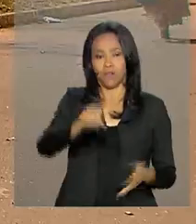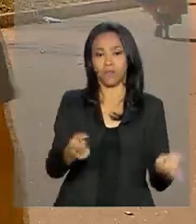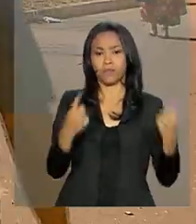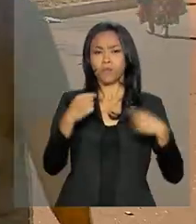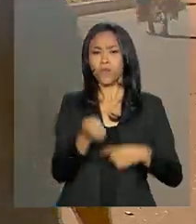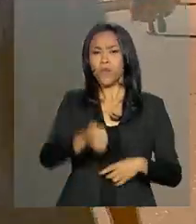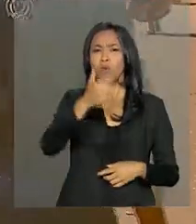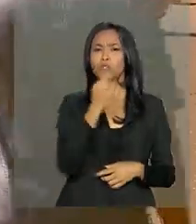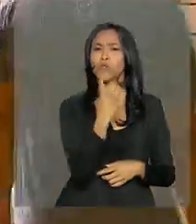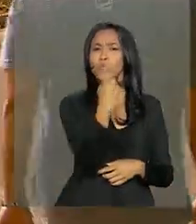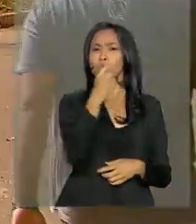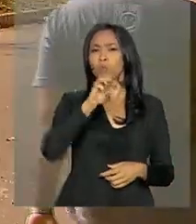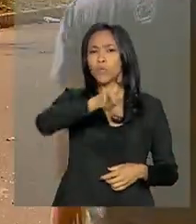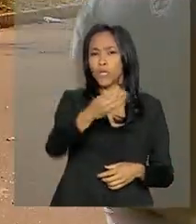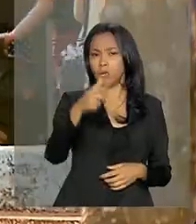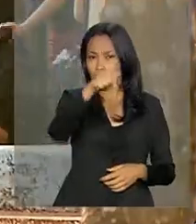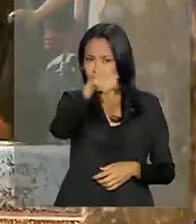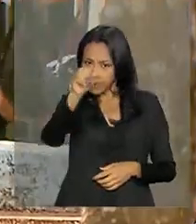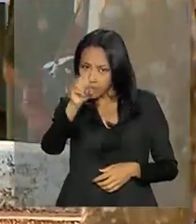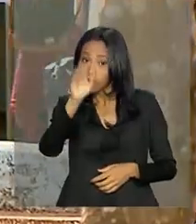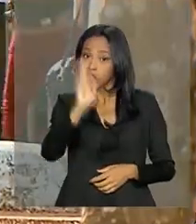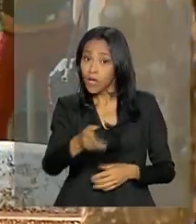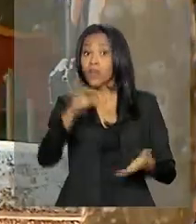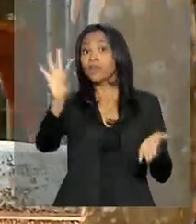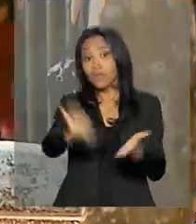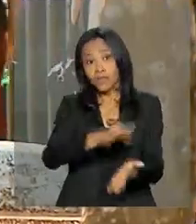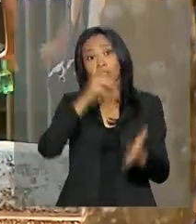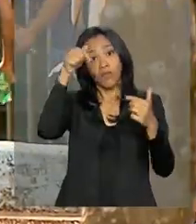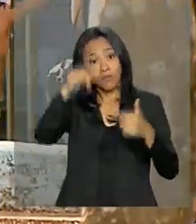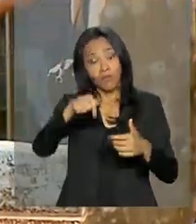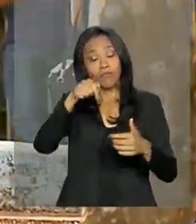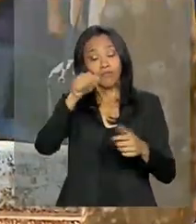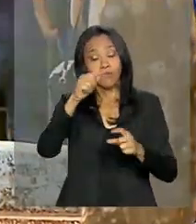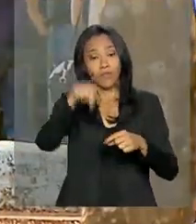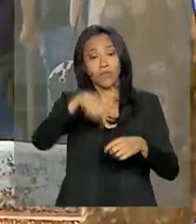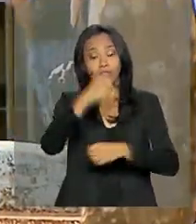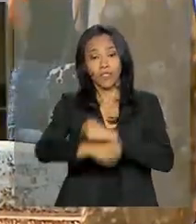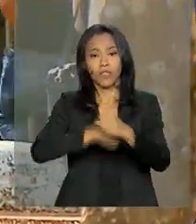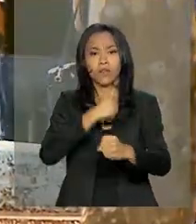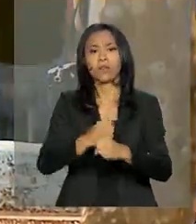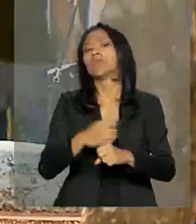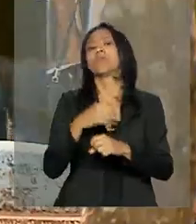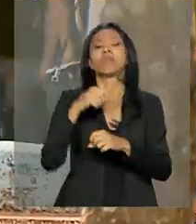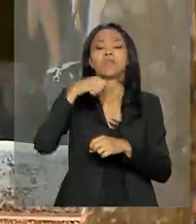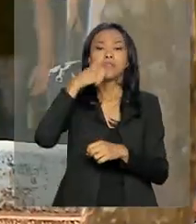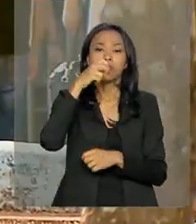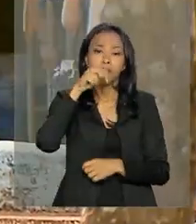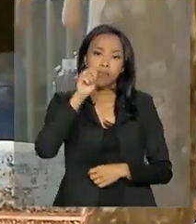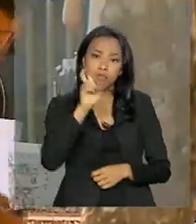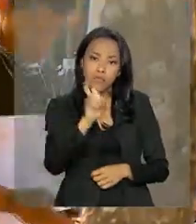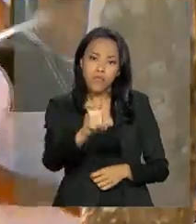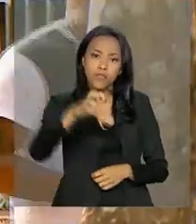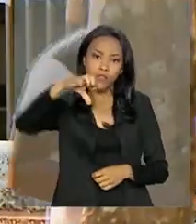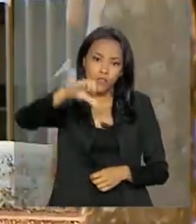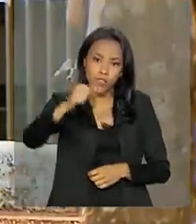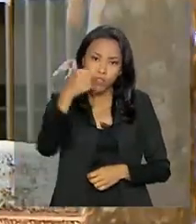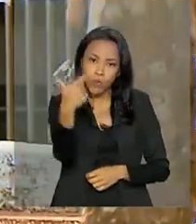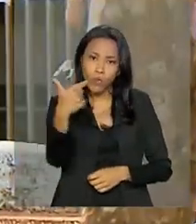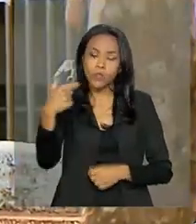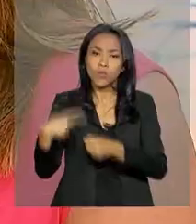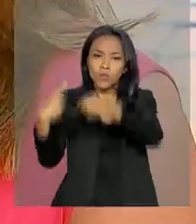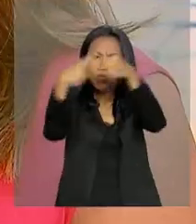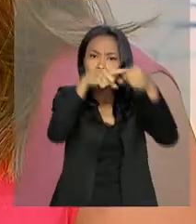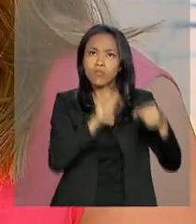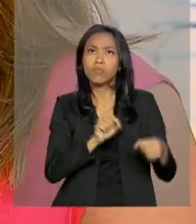700 mil pessoas se inscreveram para o exame neste ano que foi aplicado em 592 municípios de todos os estados do